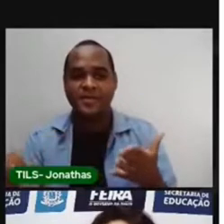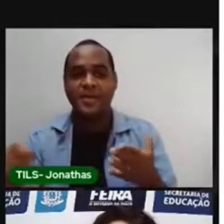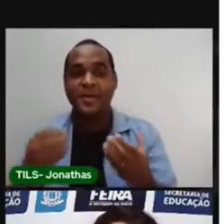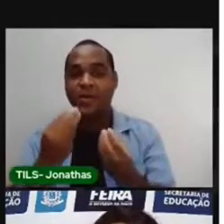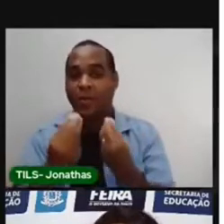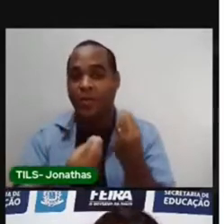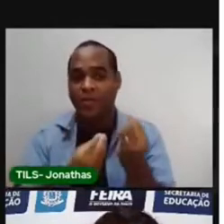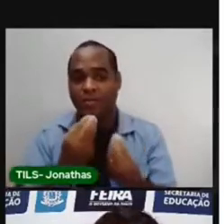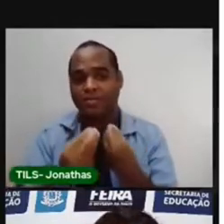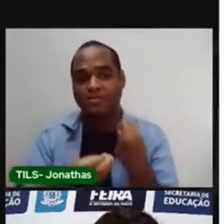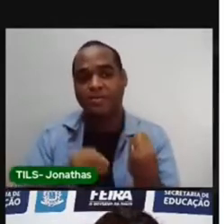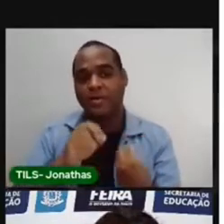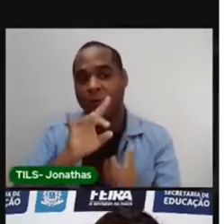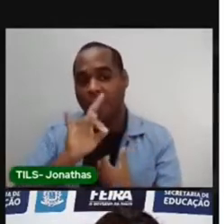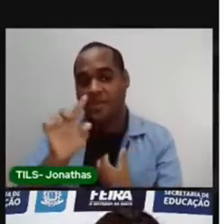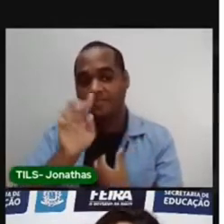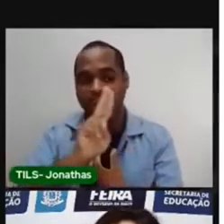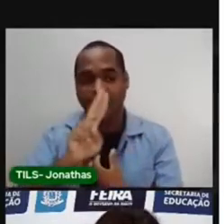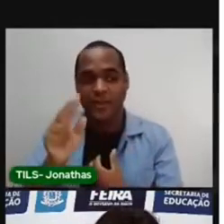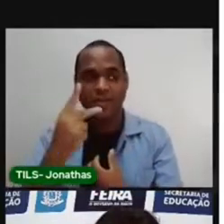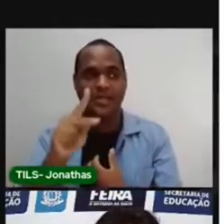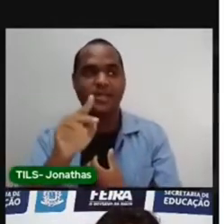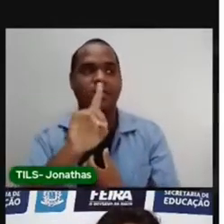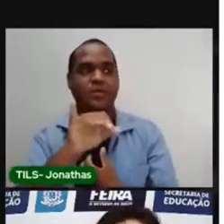o nome do dia da semana.